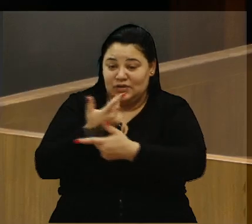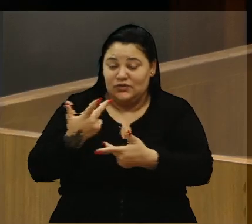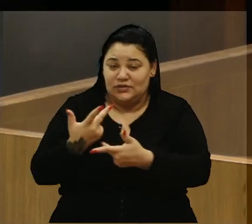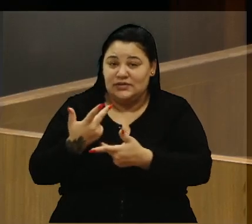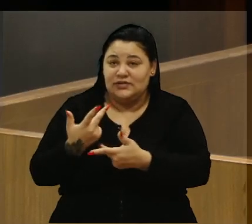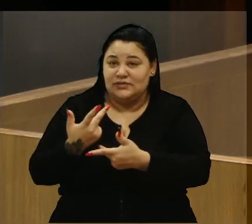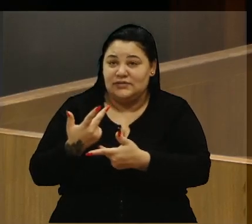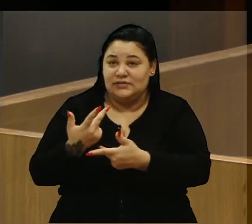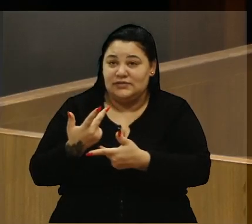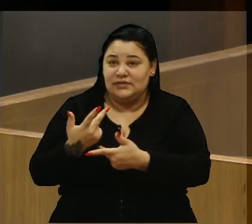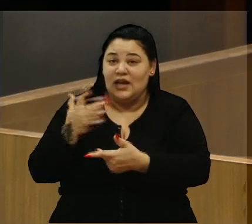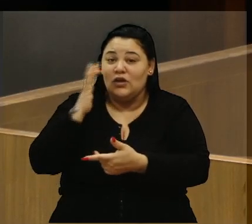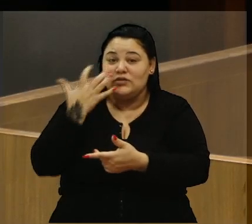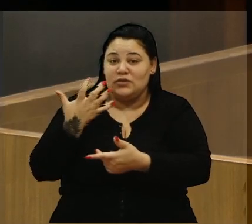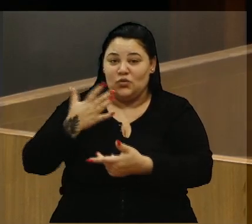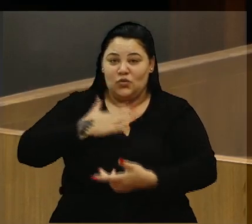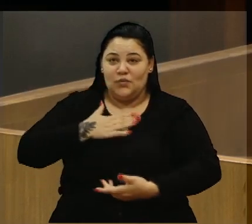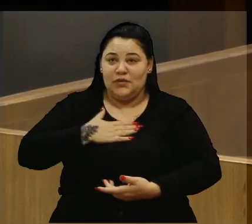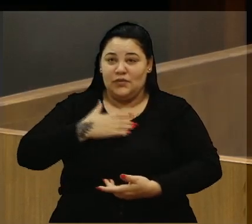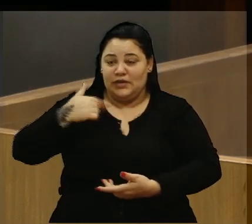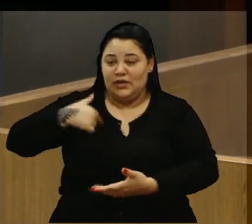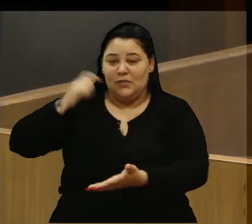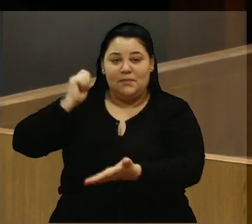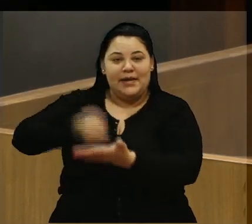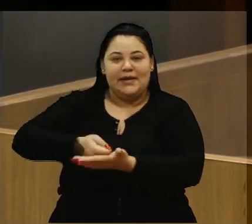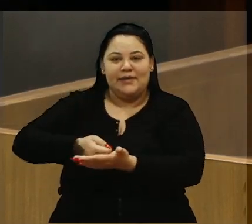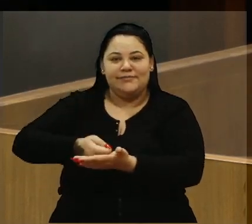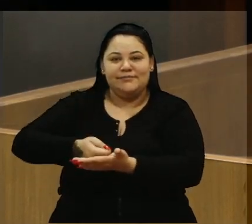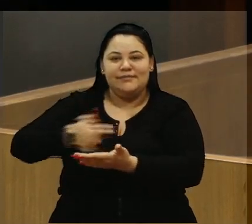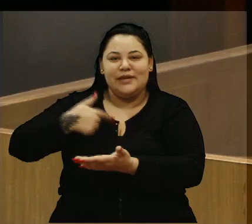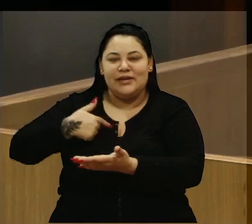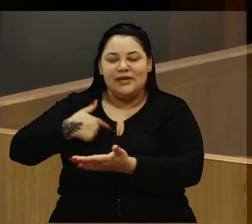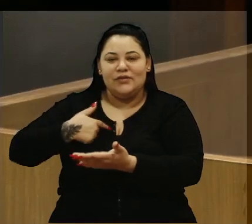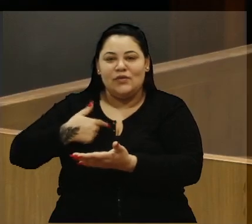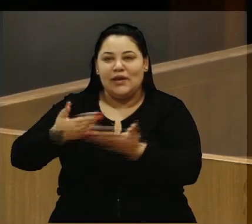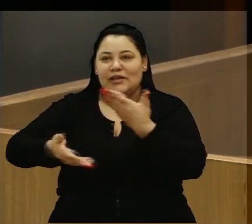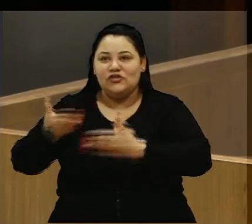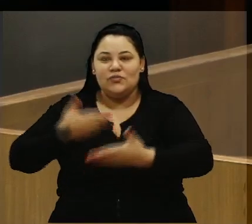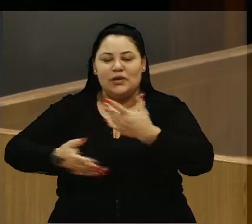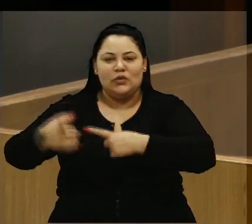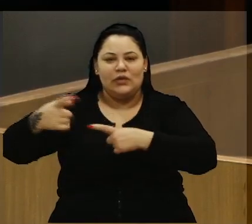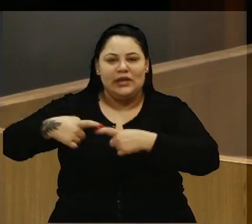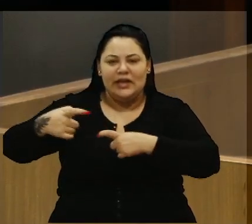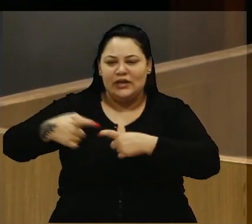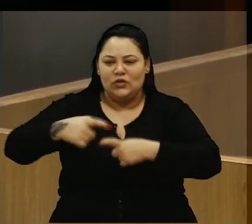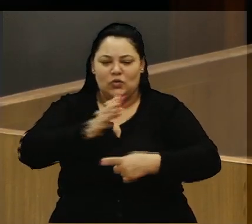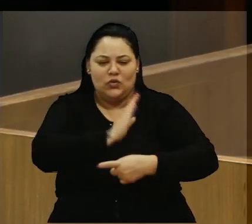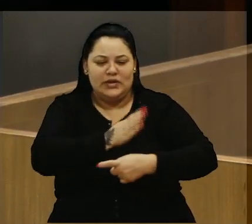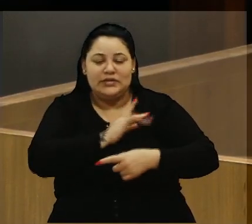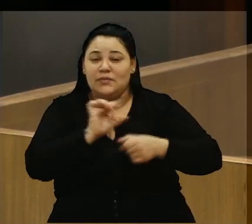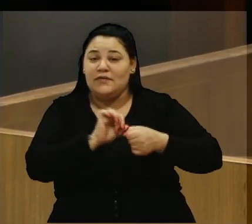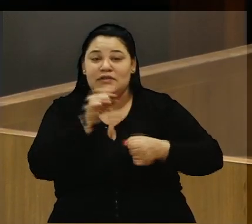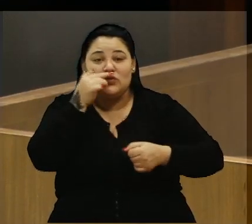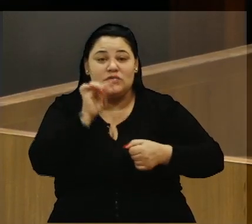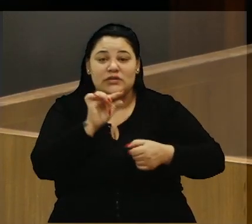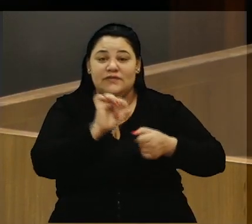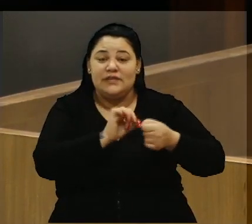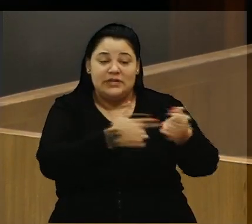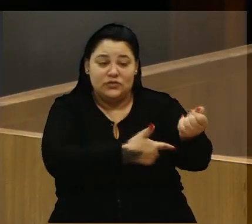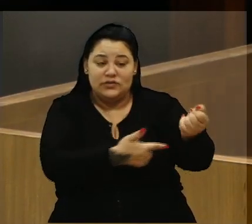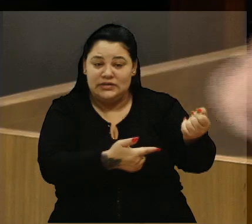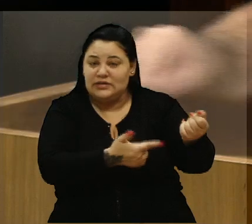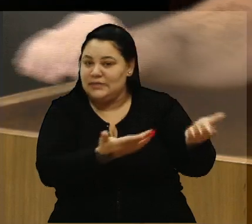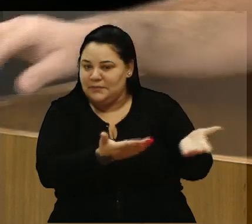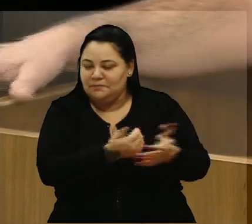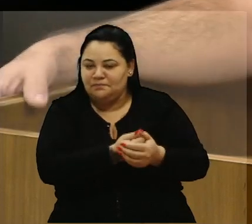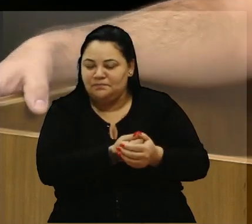comigo e que está aqui os custos para eu consultar um clínico, para eu consultar o cardiologista, para fazer os exames. Pois bem,